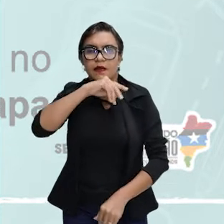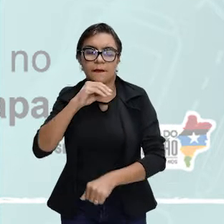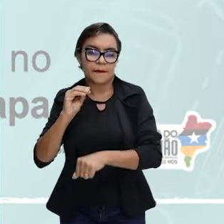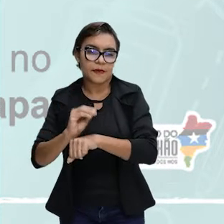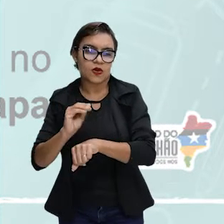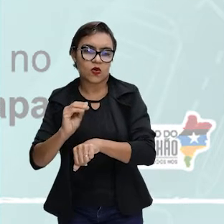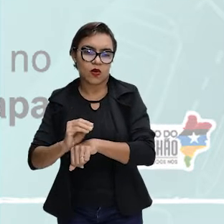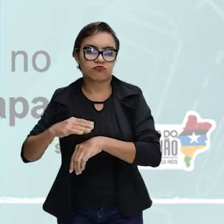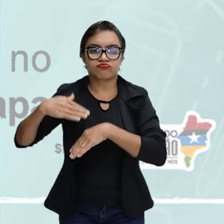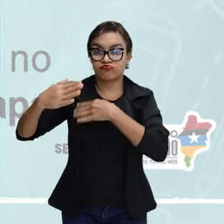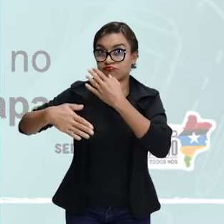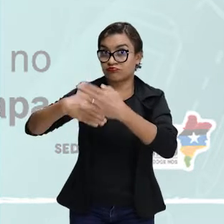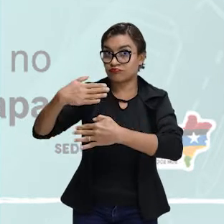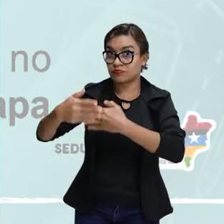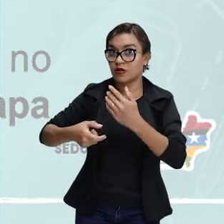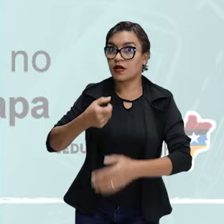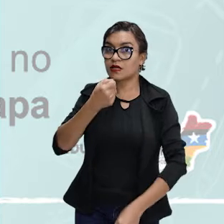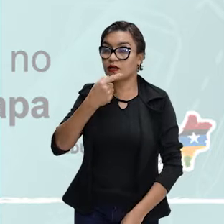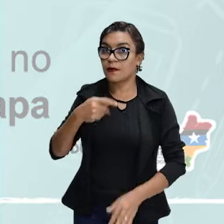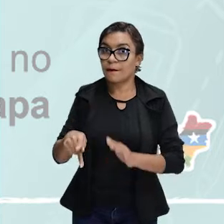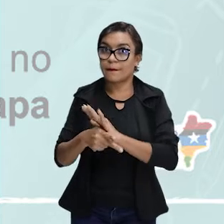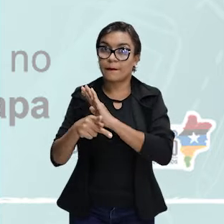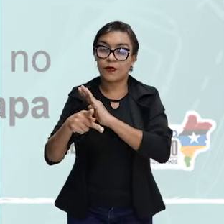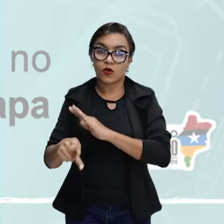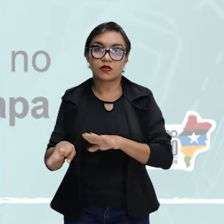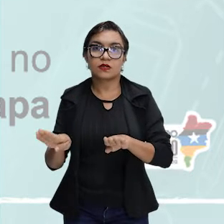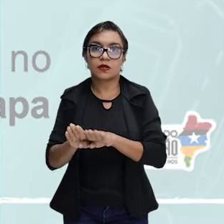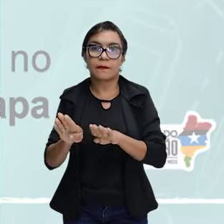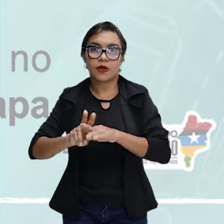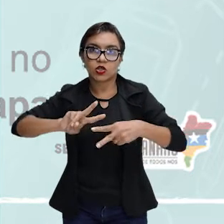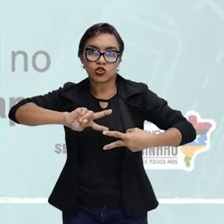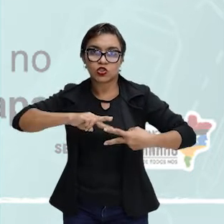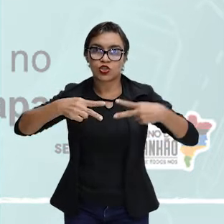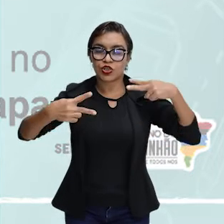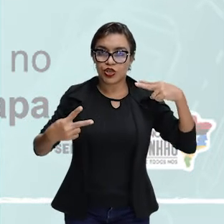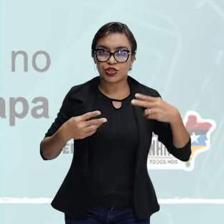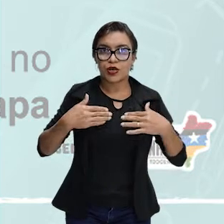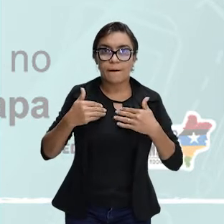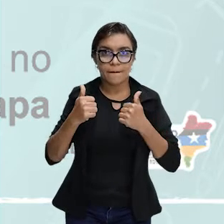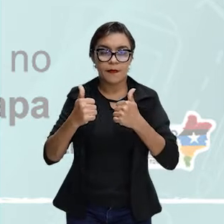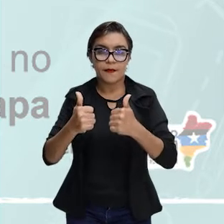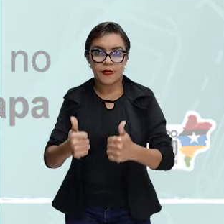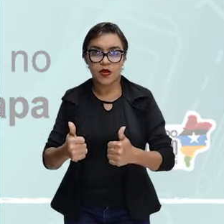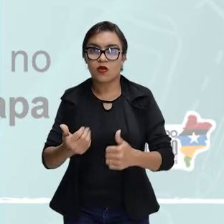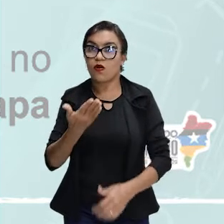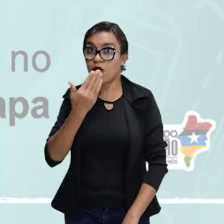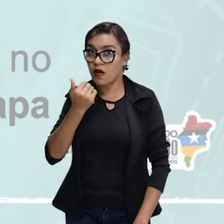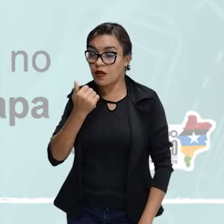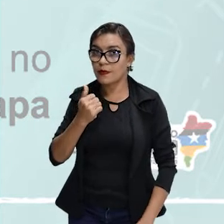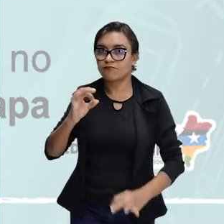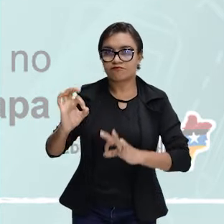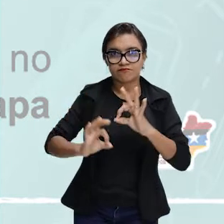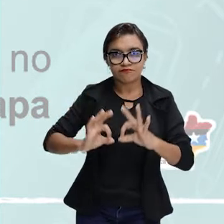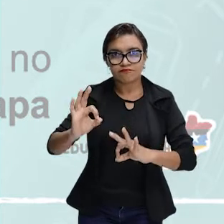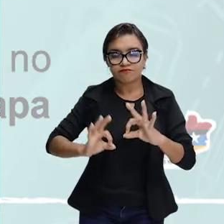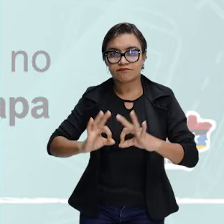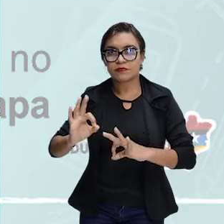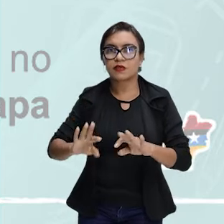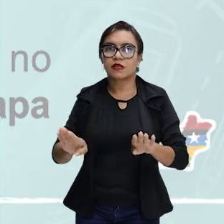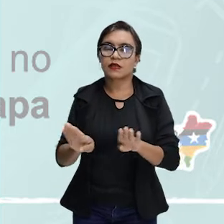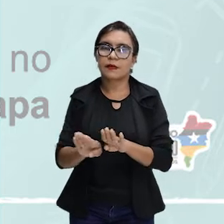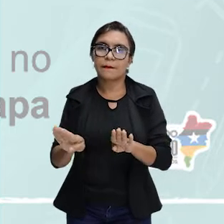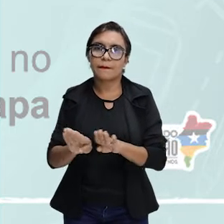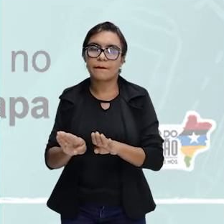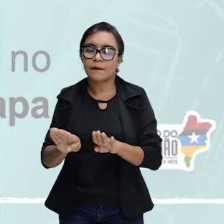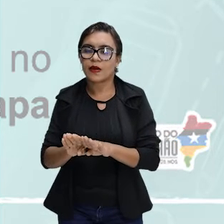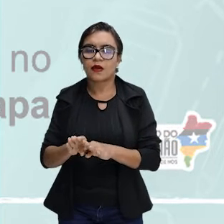no desenvolvimento de medicação animal, melhoramento genético, alimentaçãozinha balanceada, cruzamento de raças,